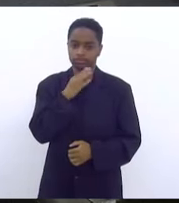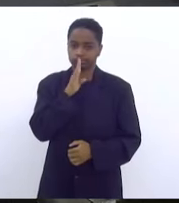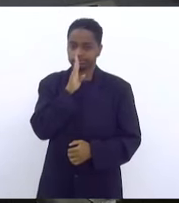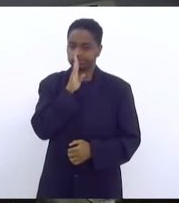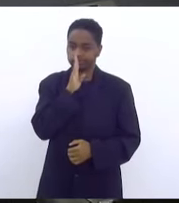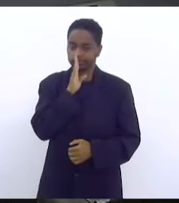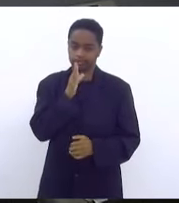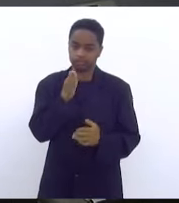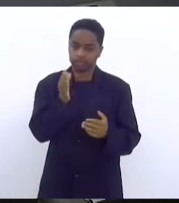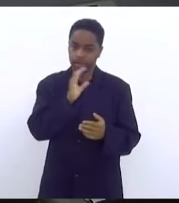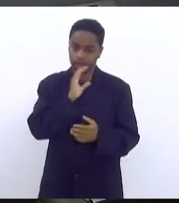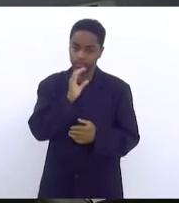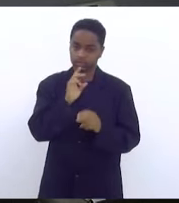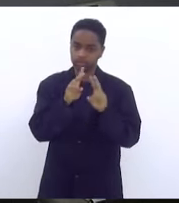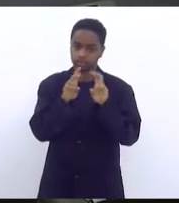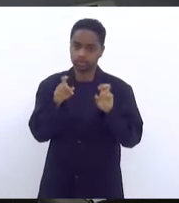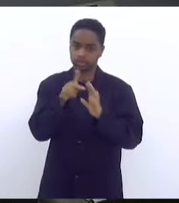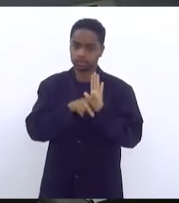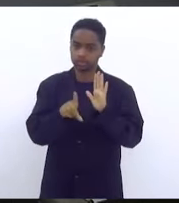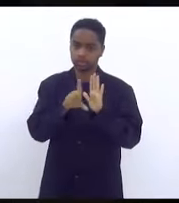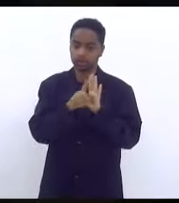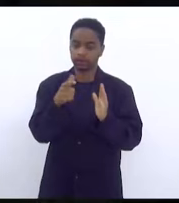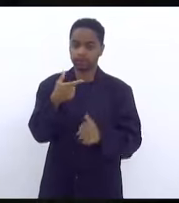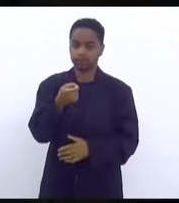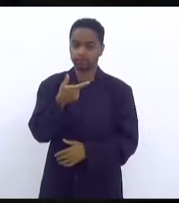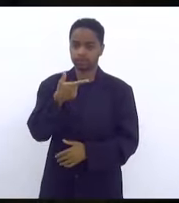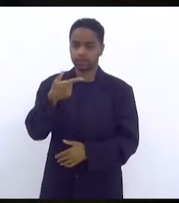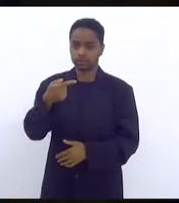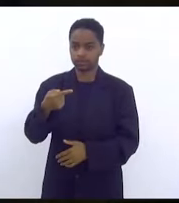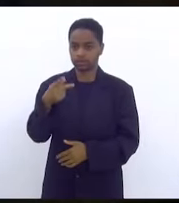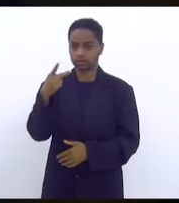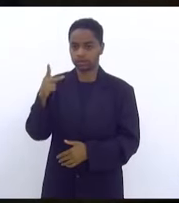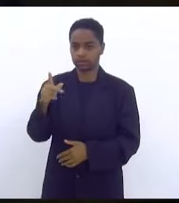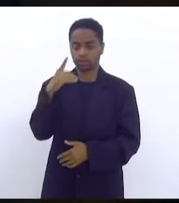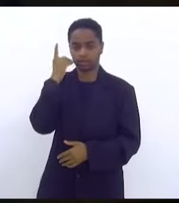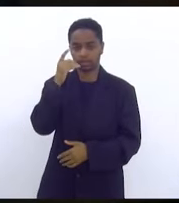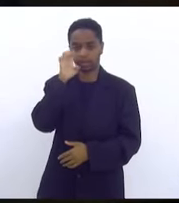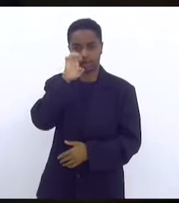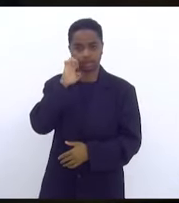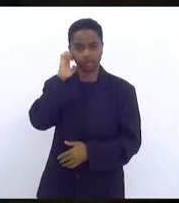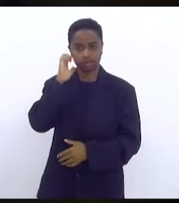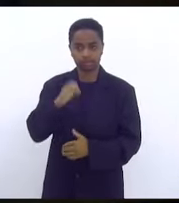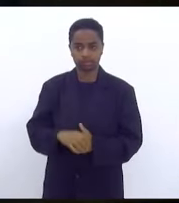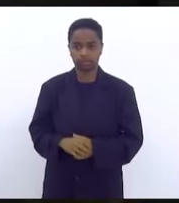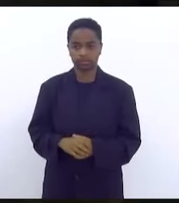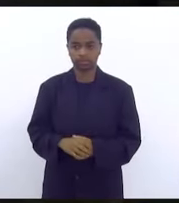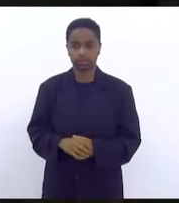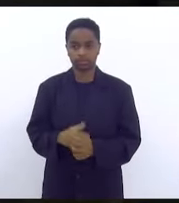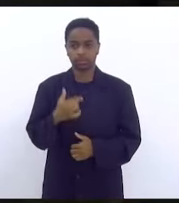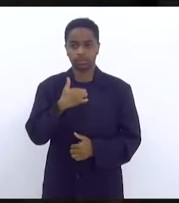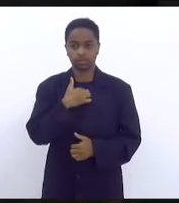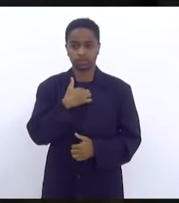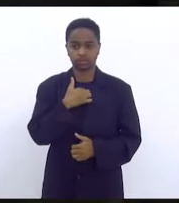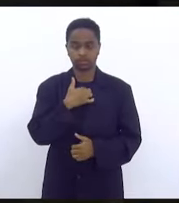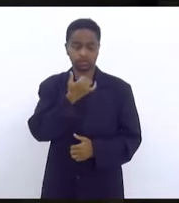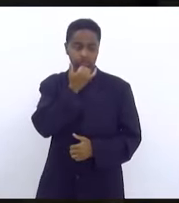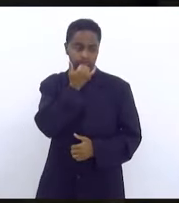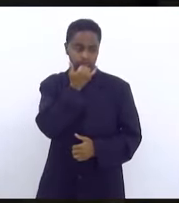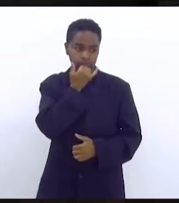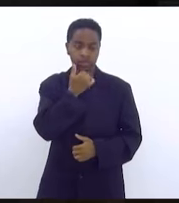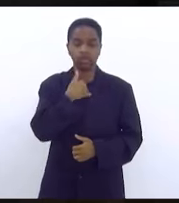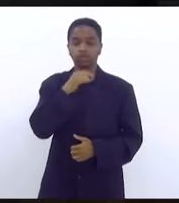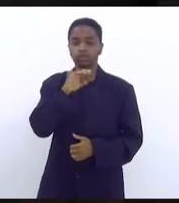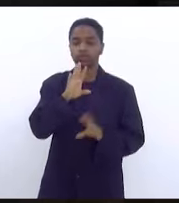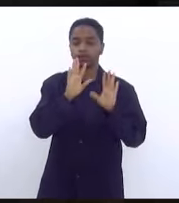pronunciar rapidamente sobre o PL 2027 da deputada Érica Takimoto. Deixa eu só pegar, concluir aqui com